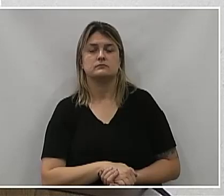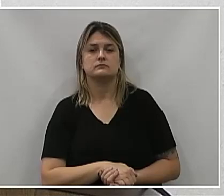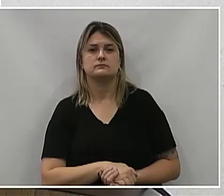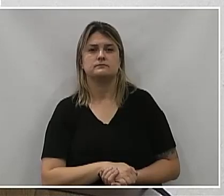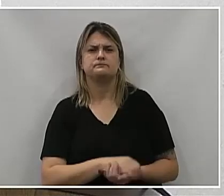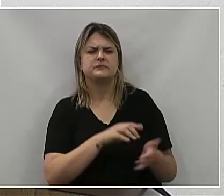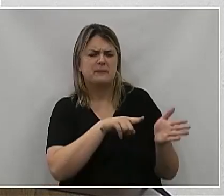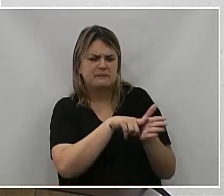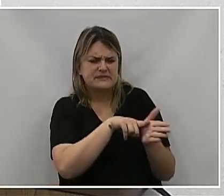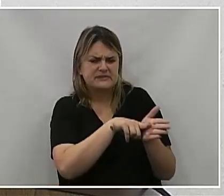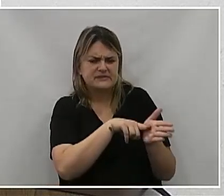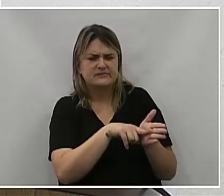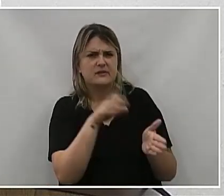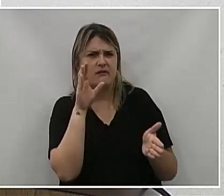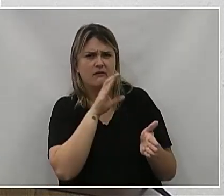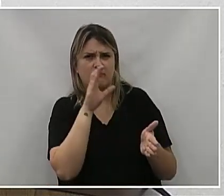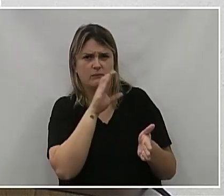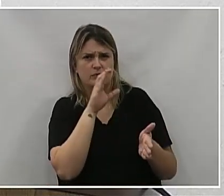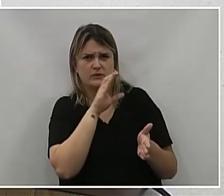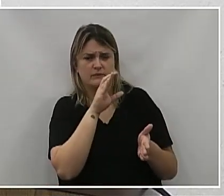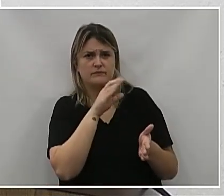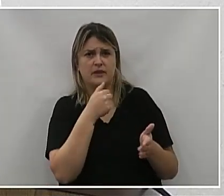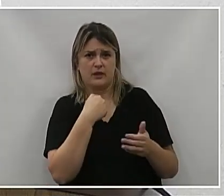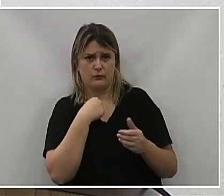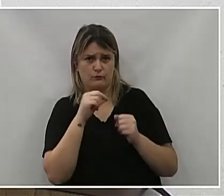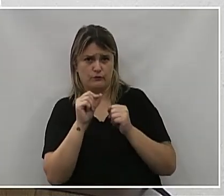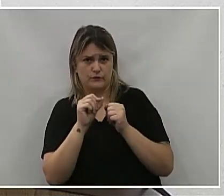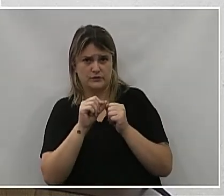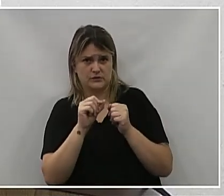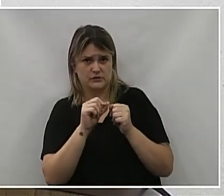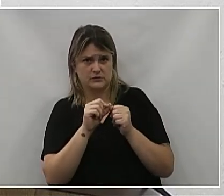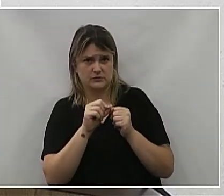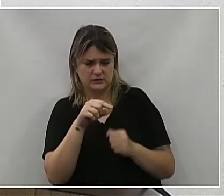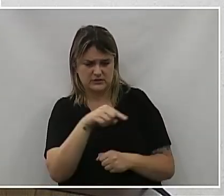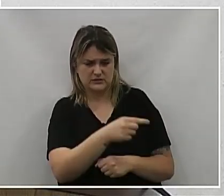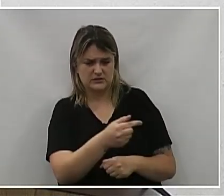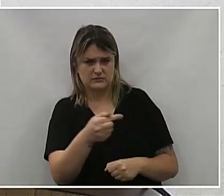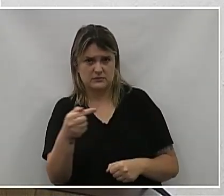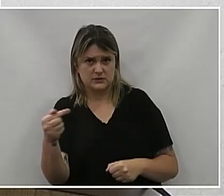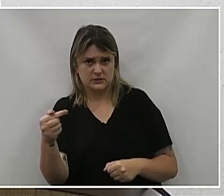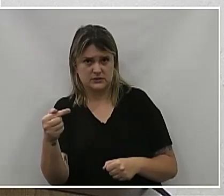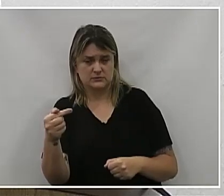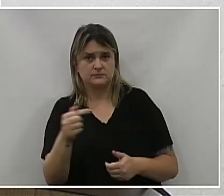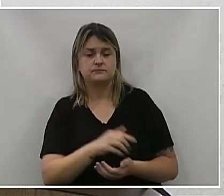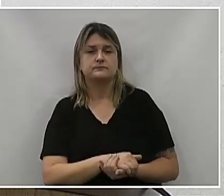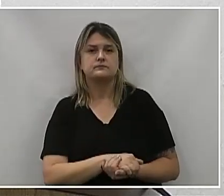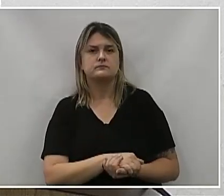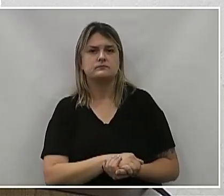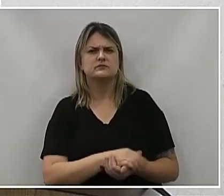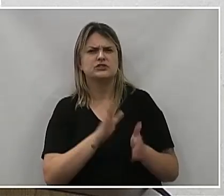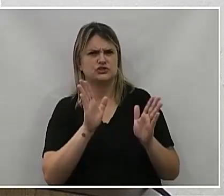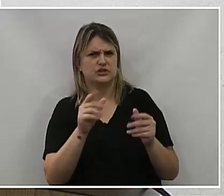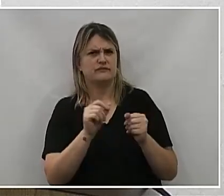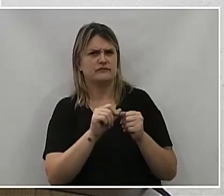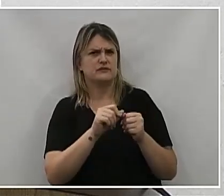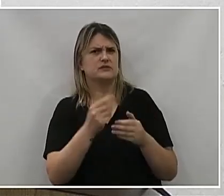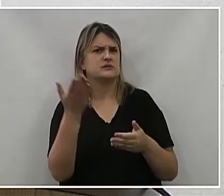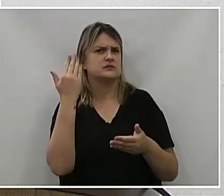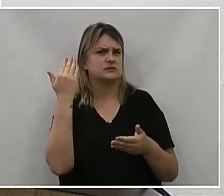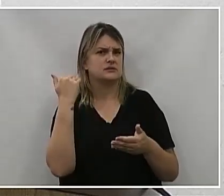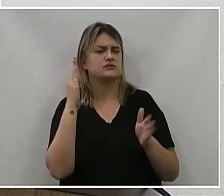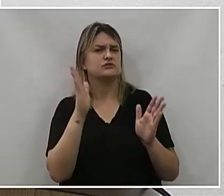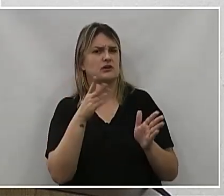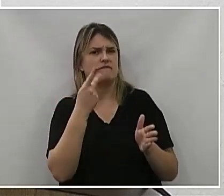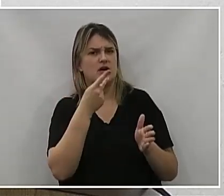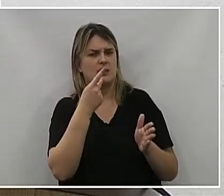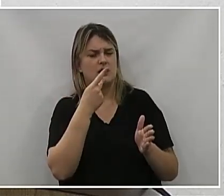Uma pesquisa bem rápida que eu fiz essa semana aí, que eu já havia feito, já havia comentado com